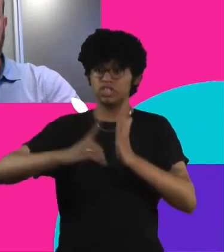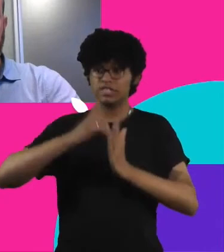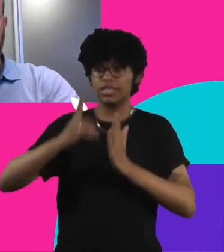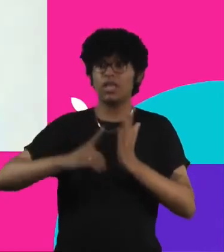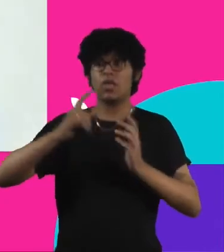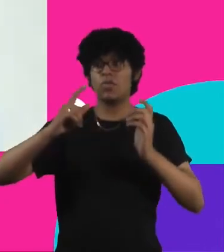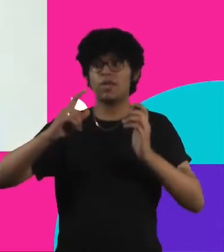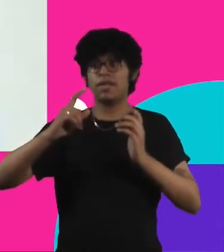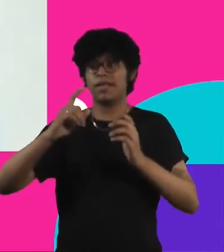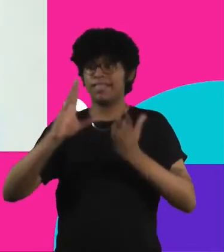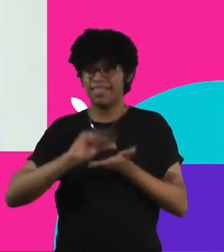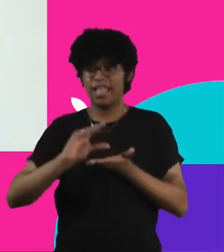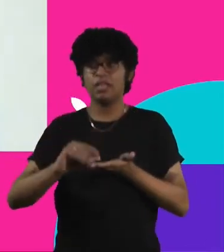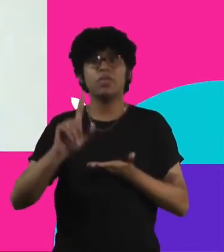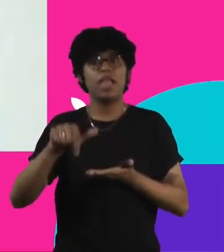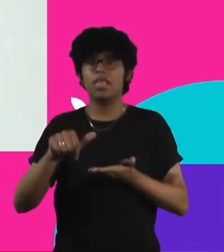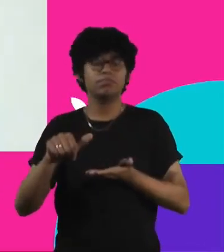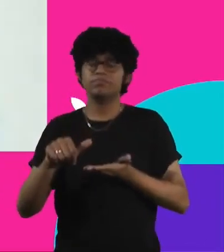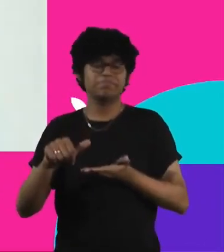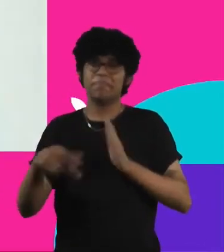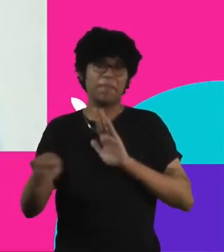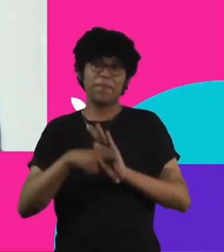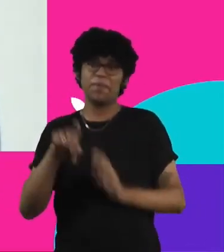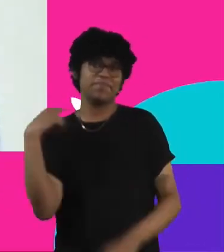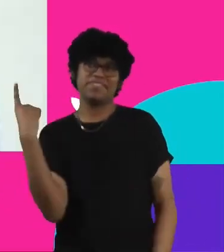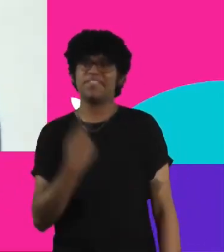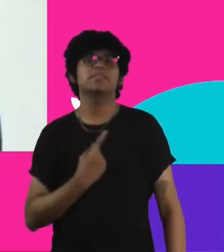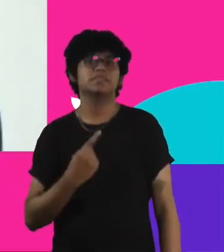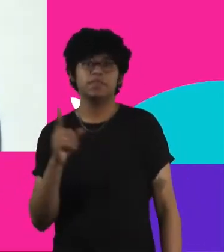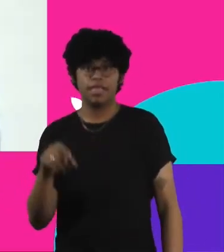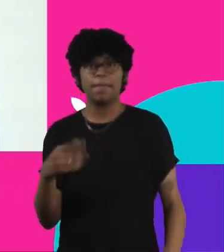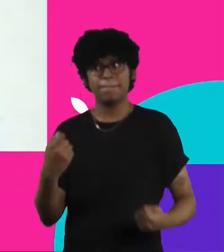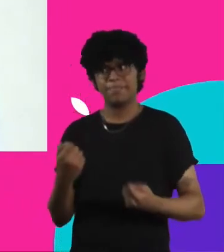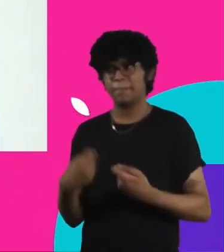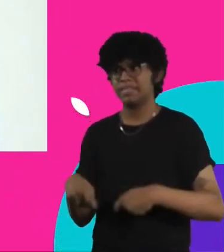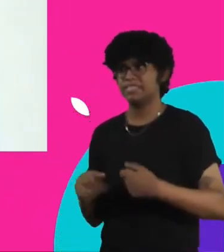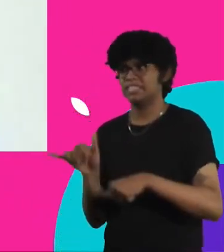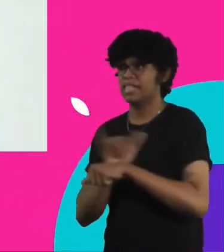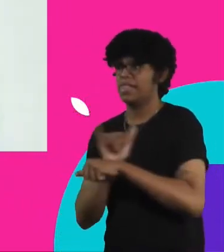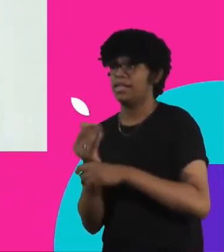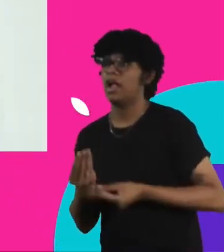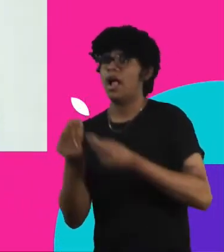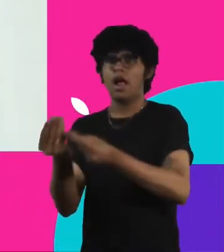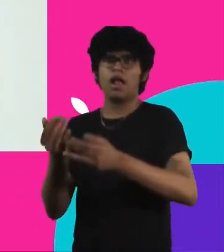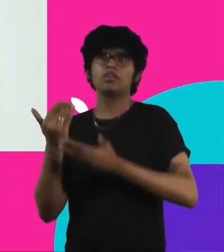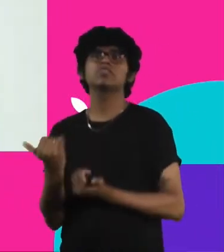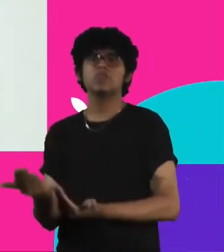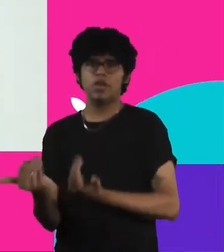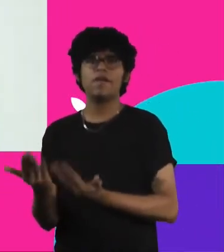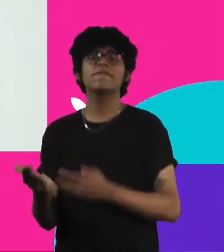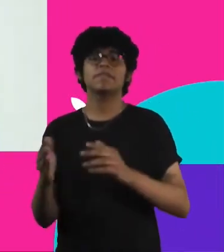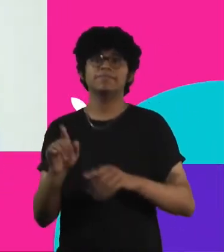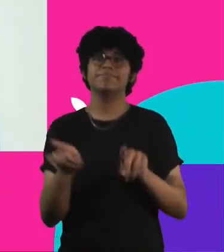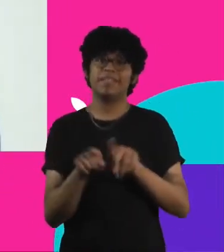é inerente. E a gente tem que buscar formas de dar isso para os jovens, mas também para quem já está no mercado de trabalho, porque senão você cria